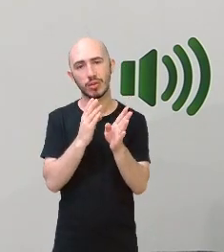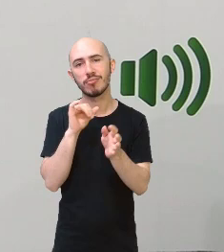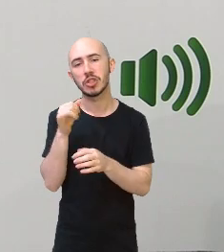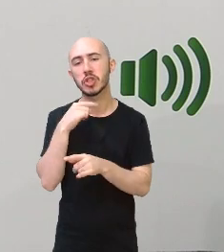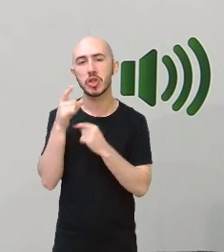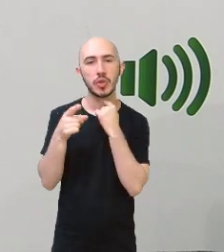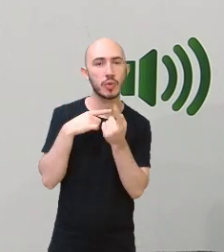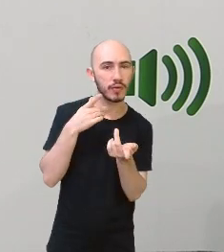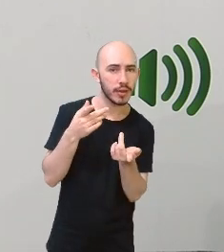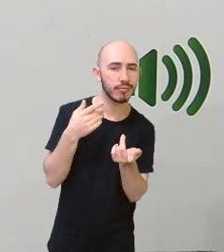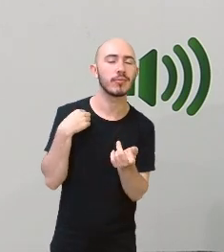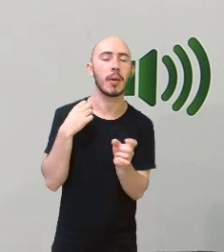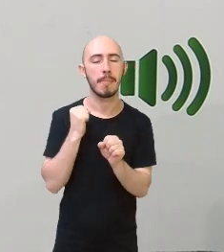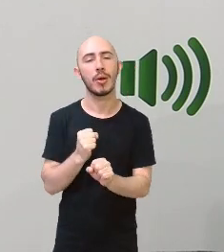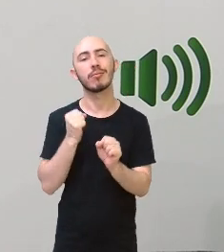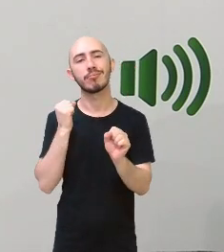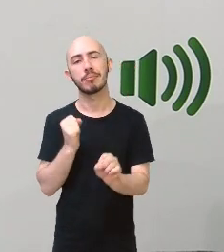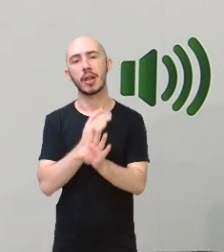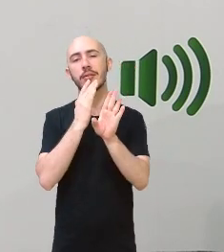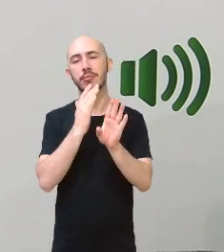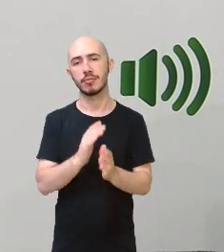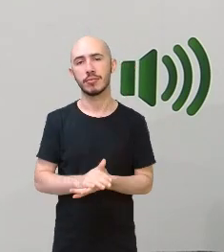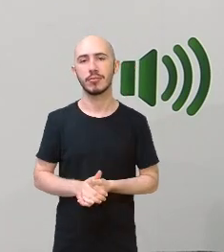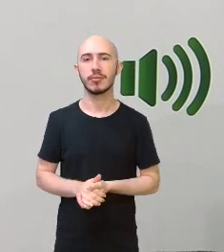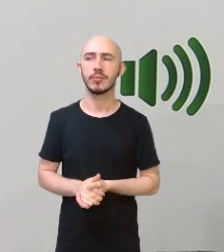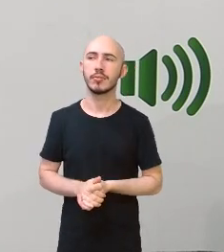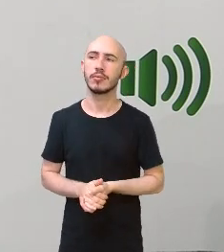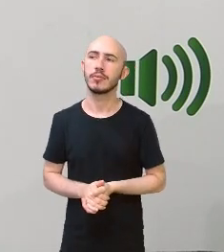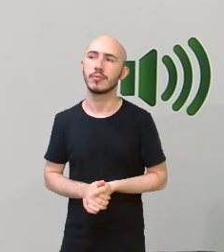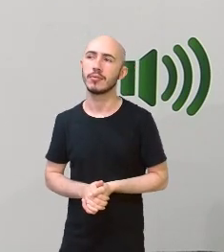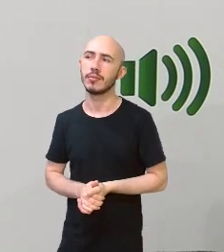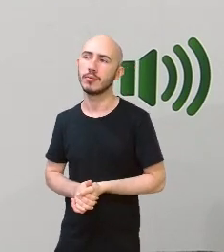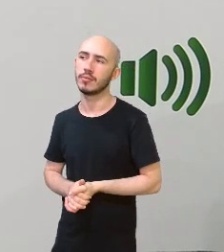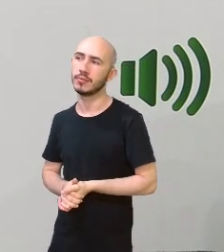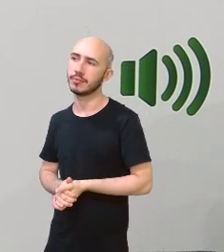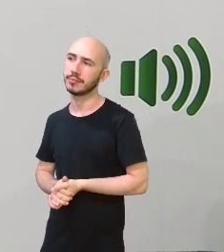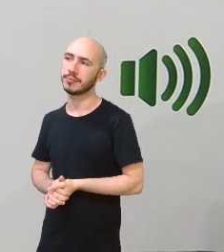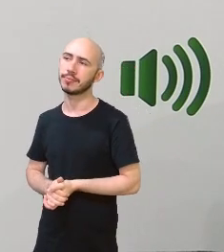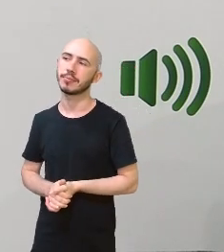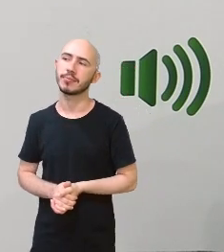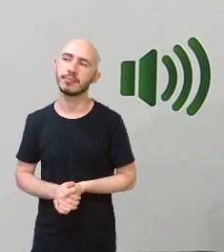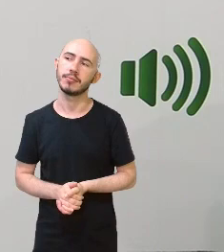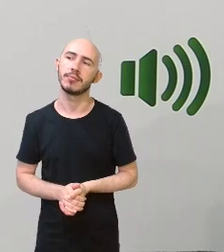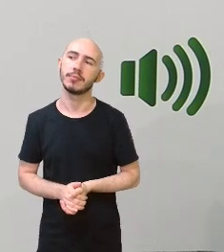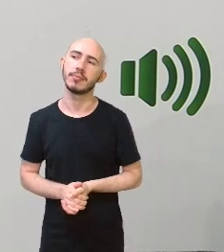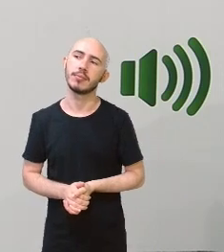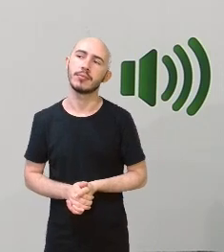em determinado momento, tá certo? Deixa eu ver aqui mais uma coisa.